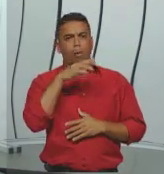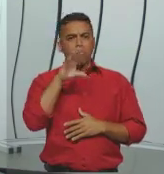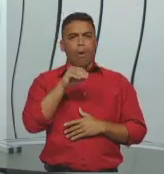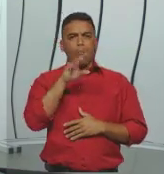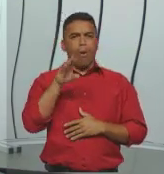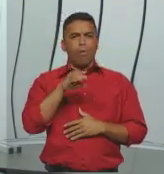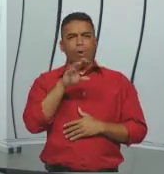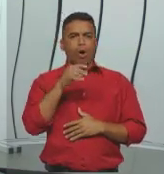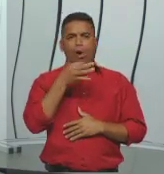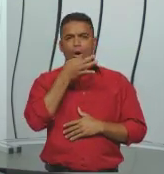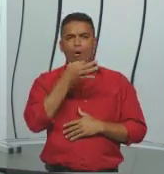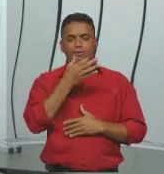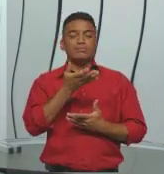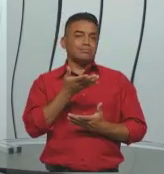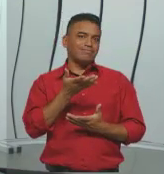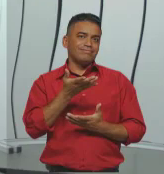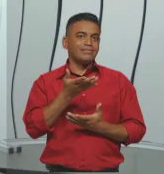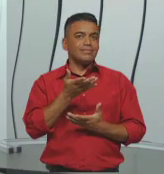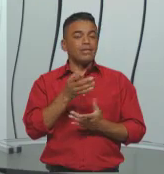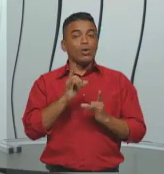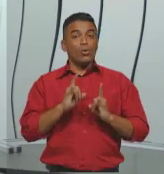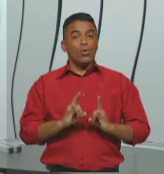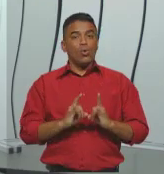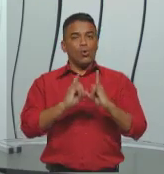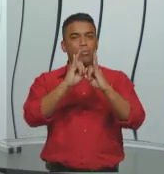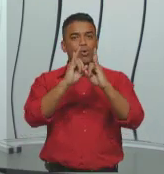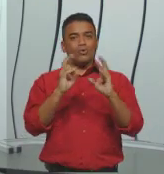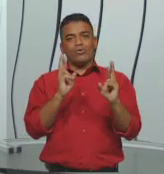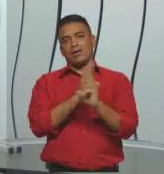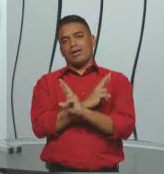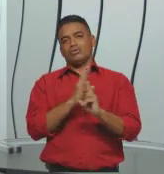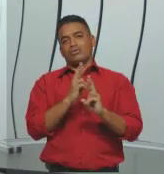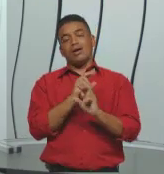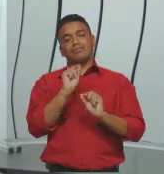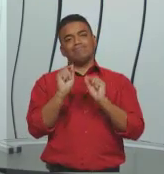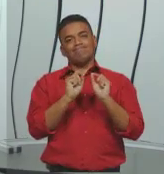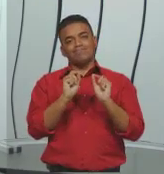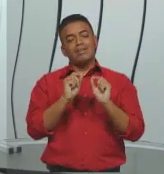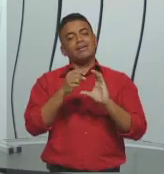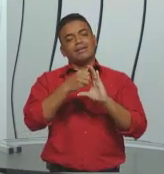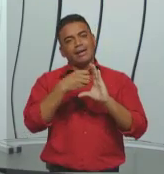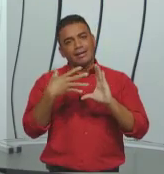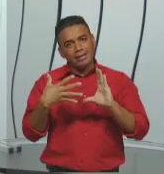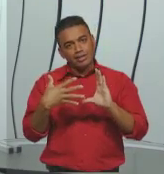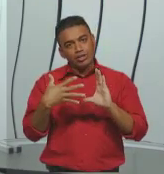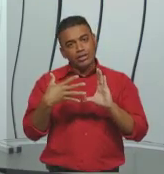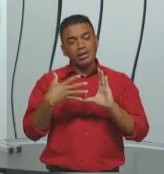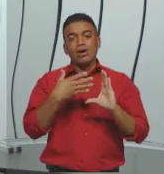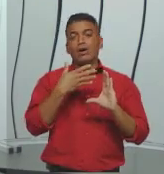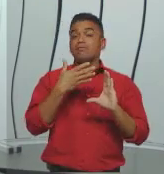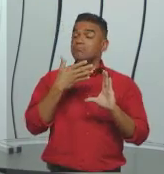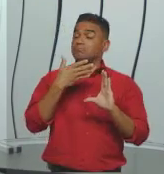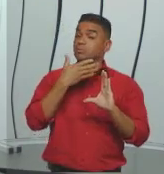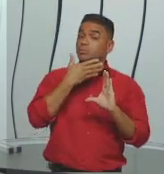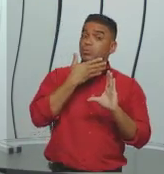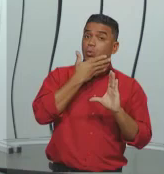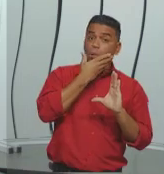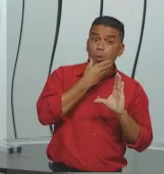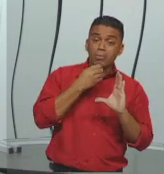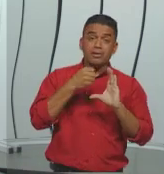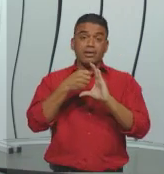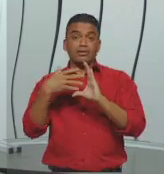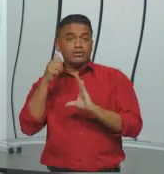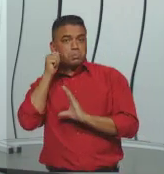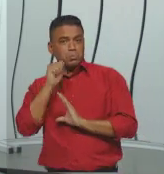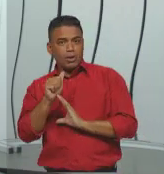Então, alguns hormônios estão muito relacionados ao desenvolvimento das características femininas e masculinas no corpo